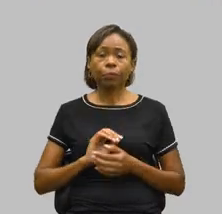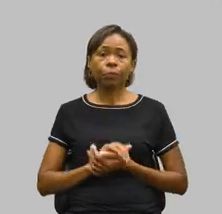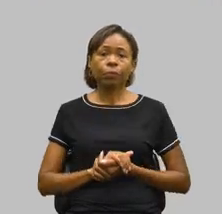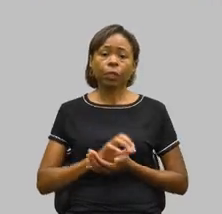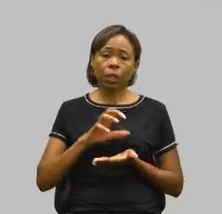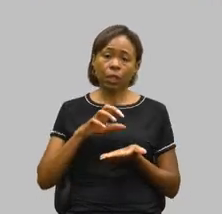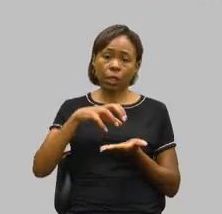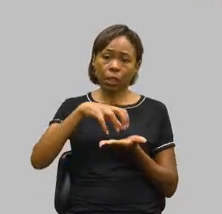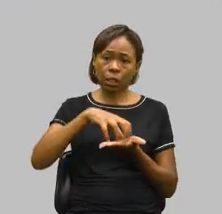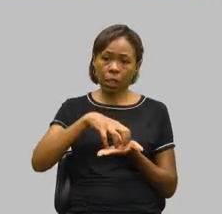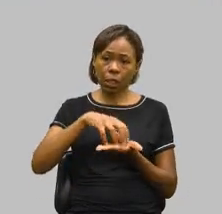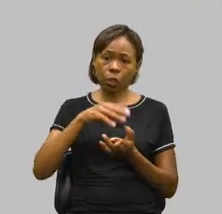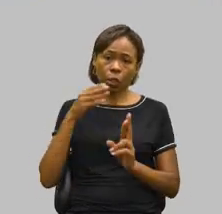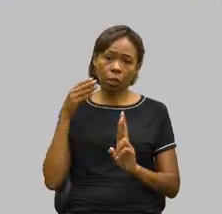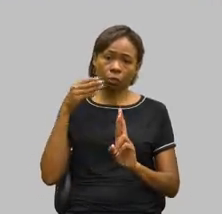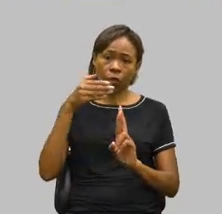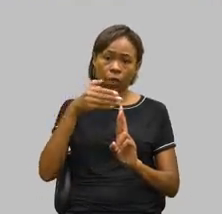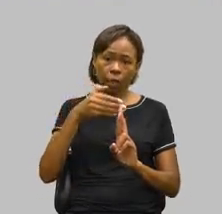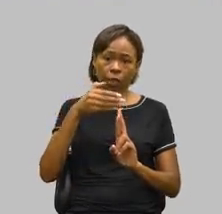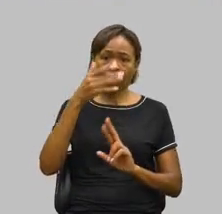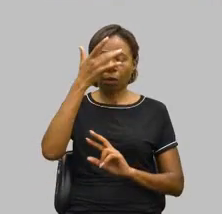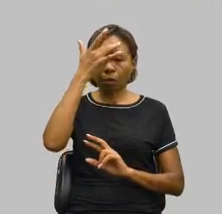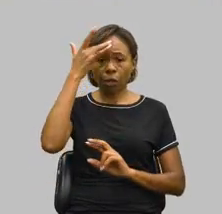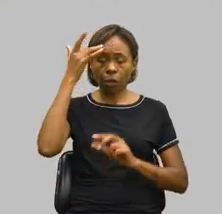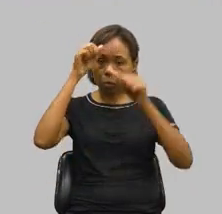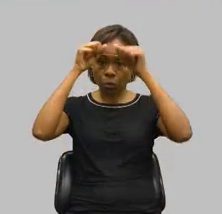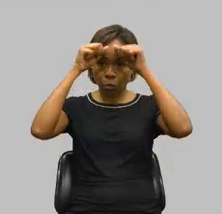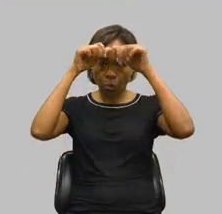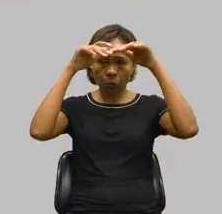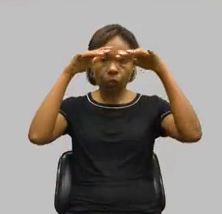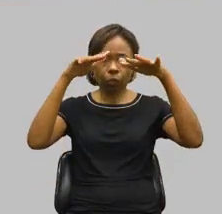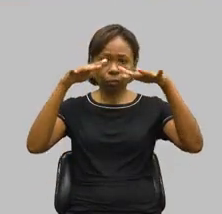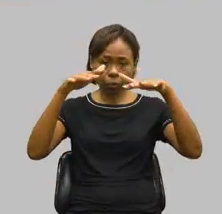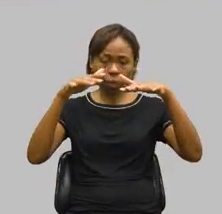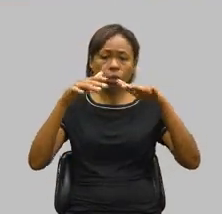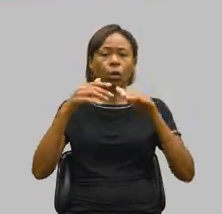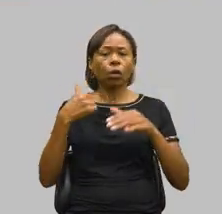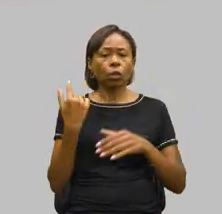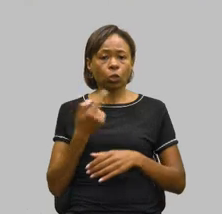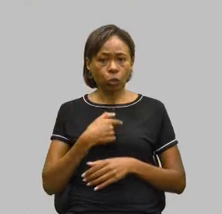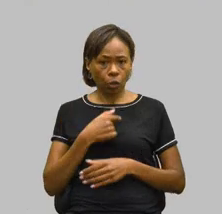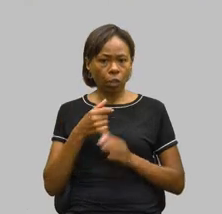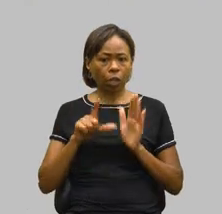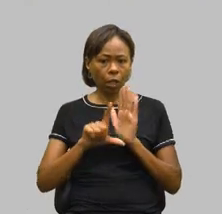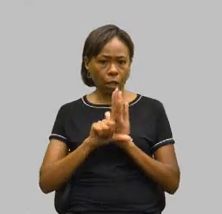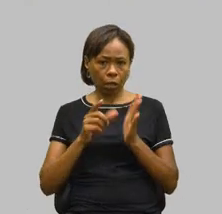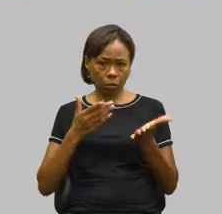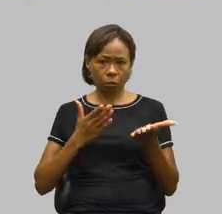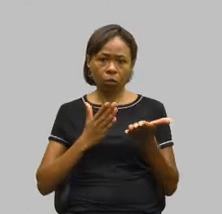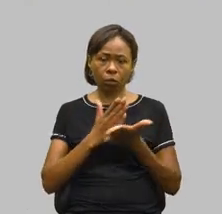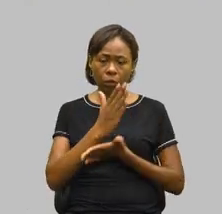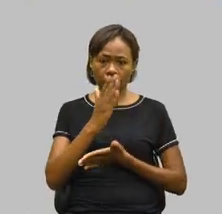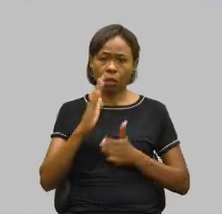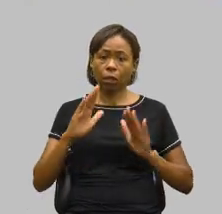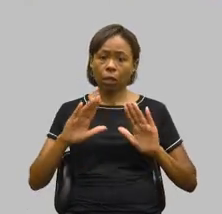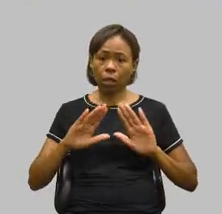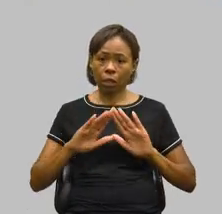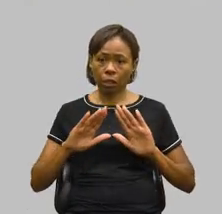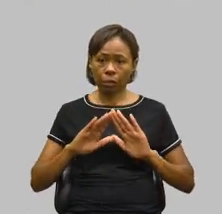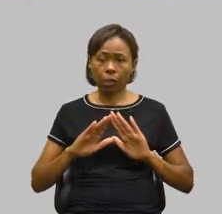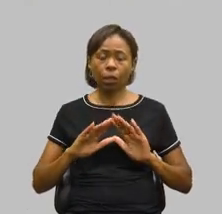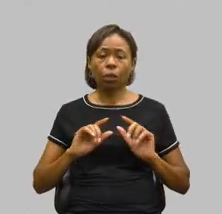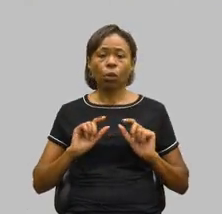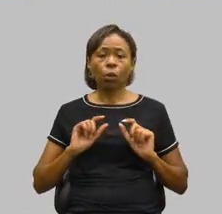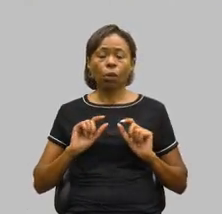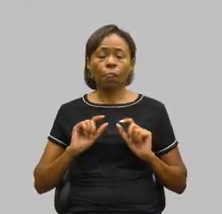de referência para as pessoas com autismo né Nós aprovamos uma lei aqui no aqui na Assembleia inclusive